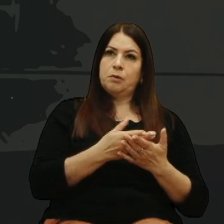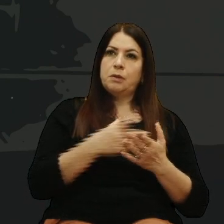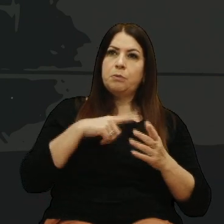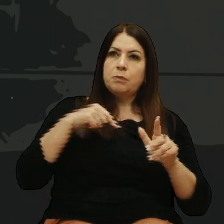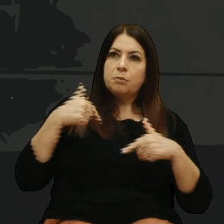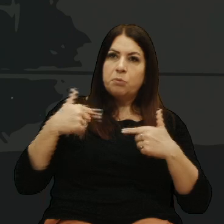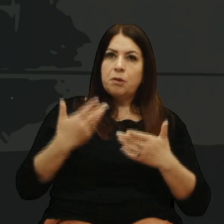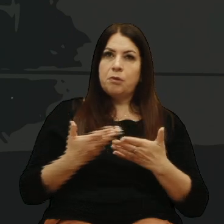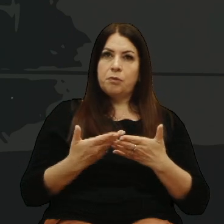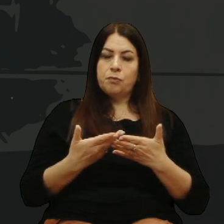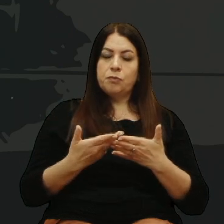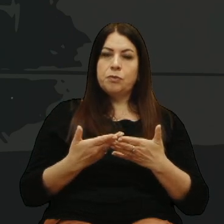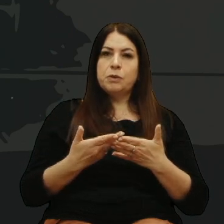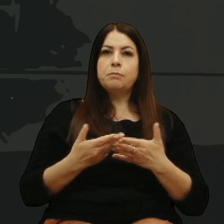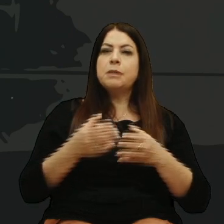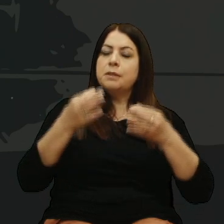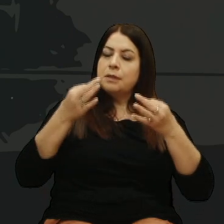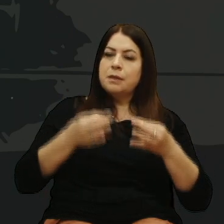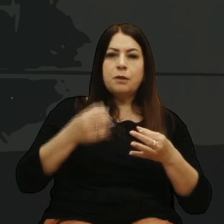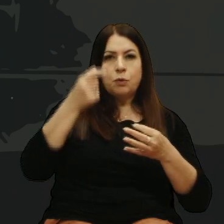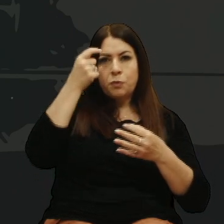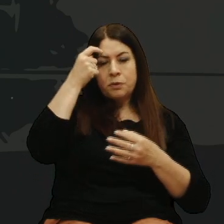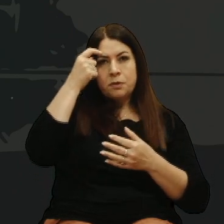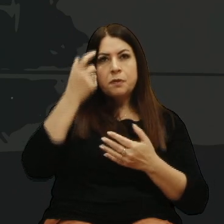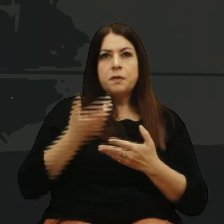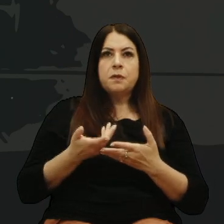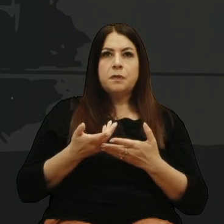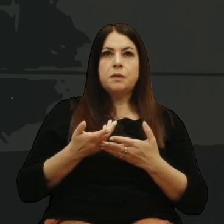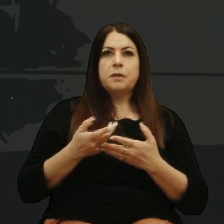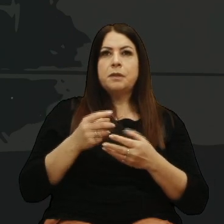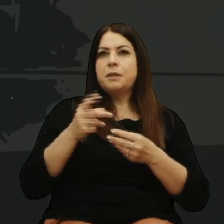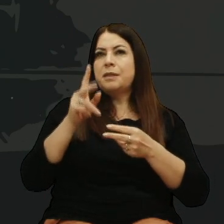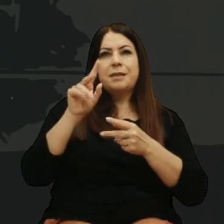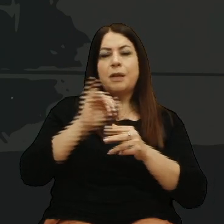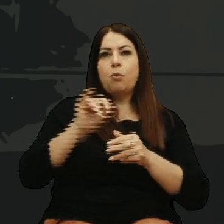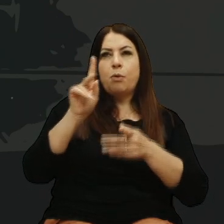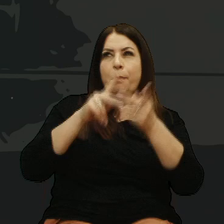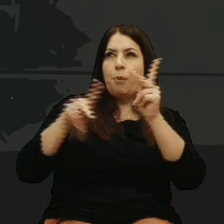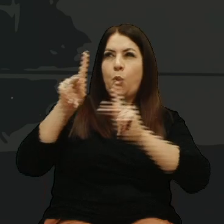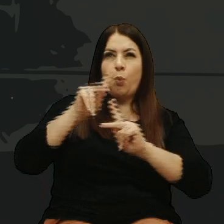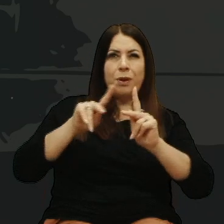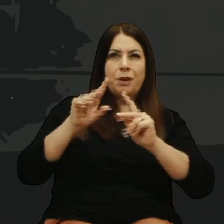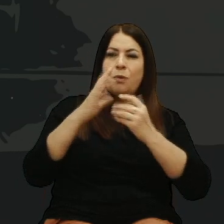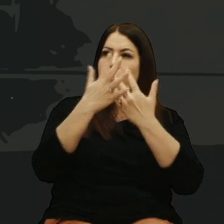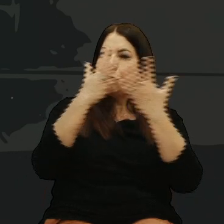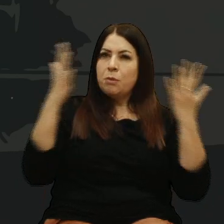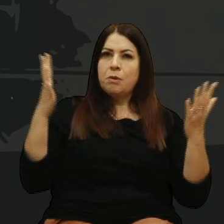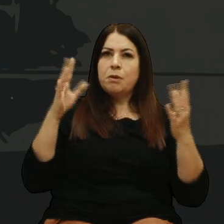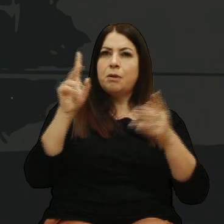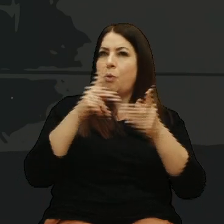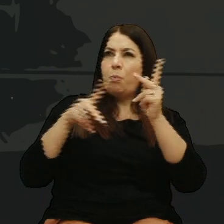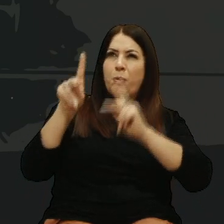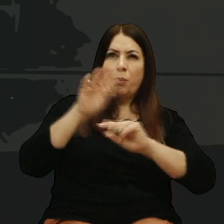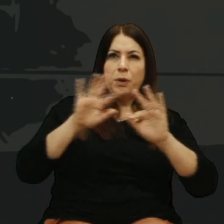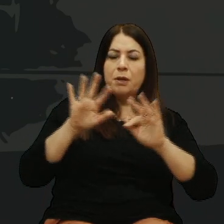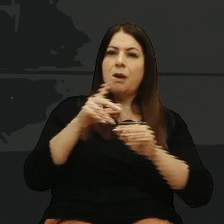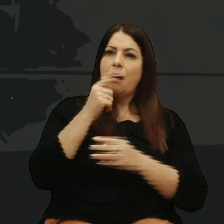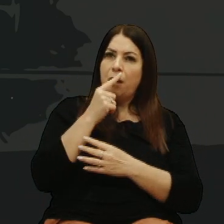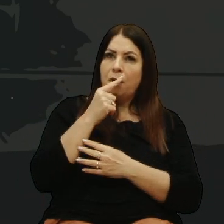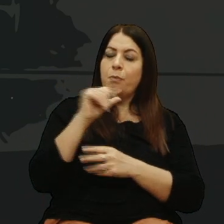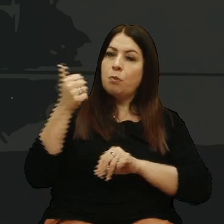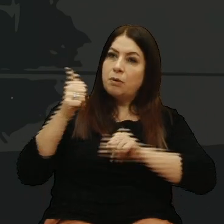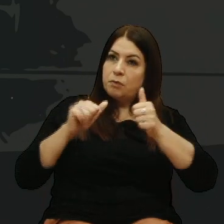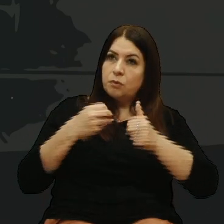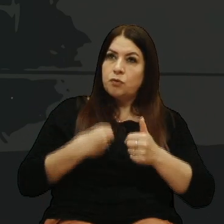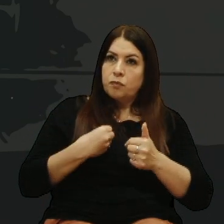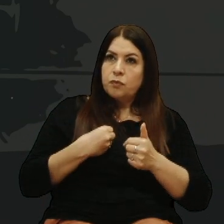emprego, mas com plena conscientização, sem poluir o meio ambiente, sem poluir a água, mas sim com qualidade de